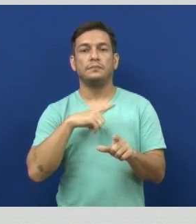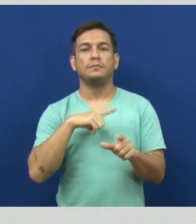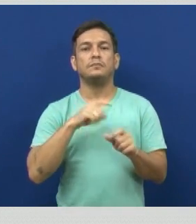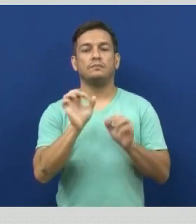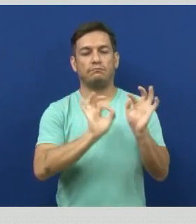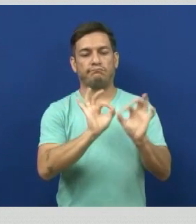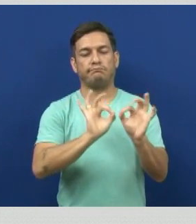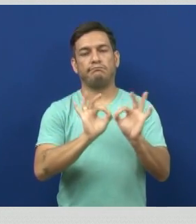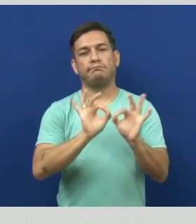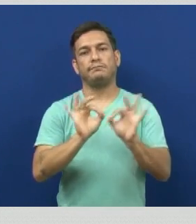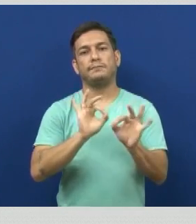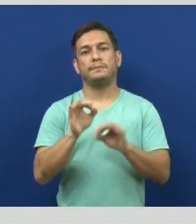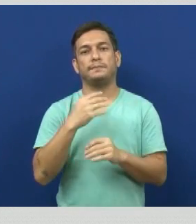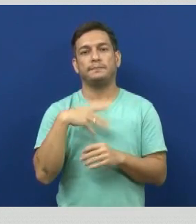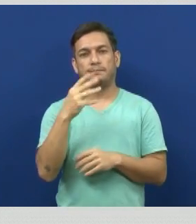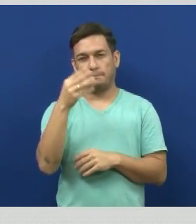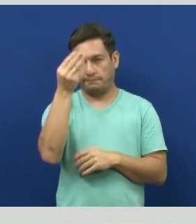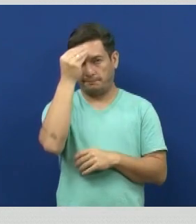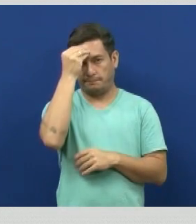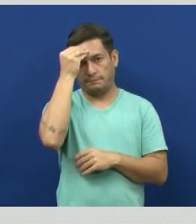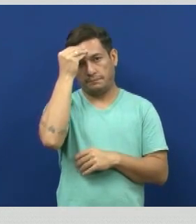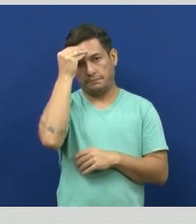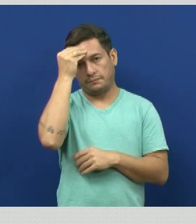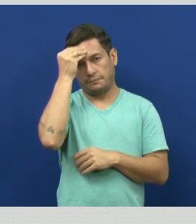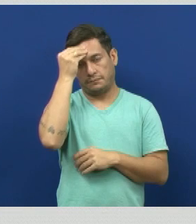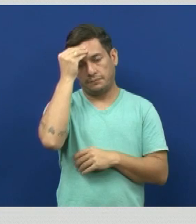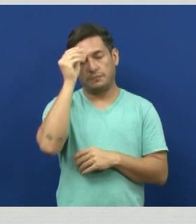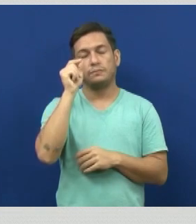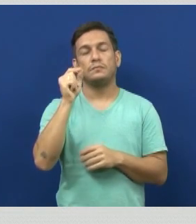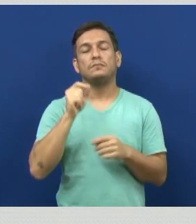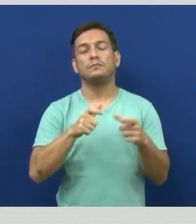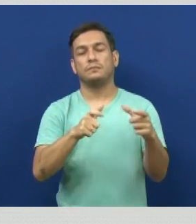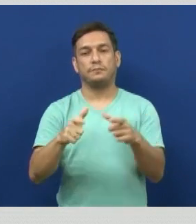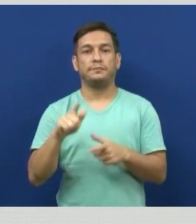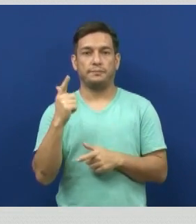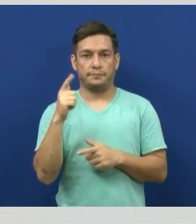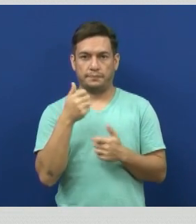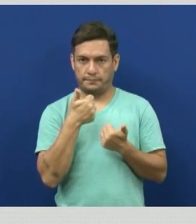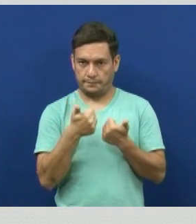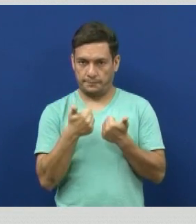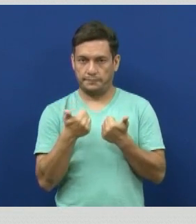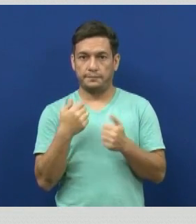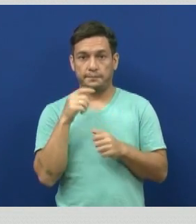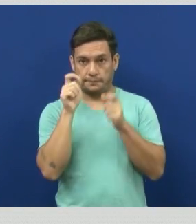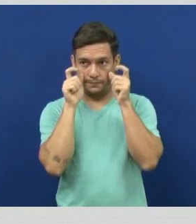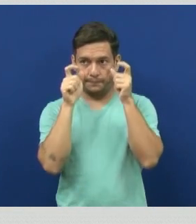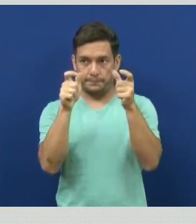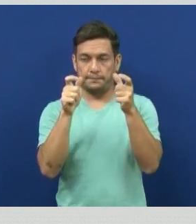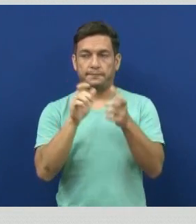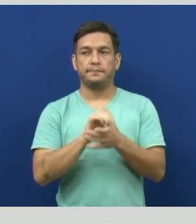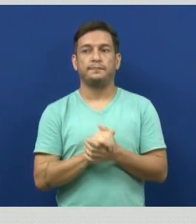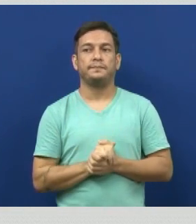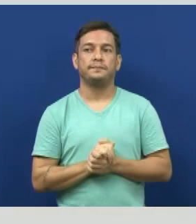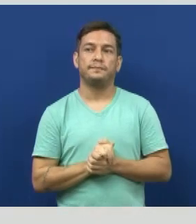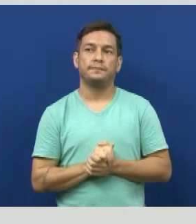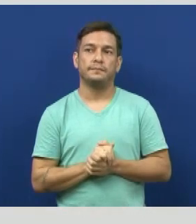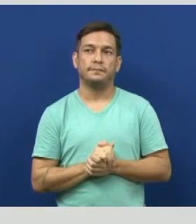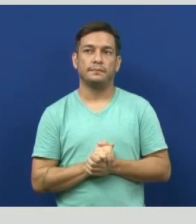um esqueminha para a gente memorizar essa questão de espaço geográfico, tudo bem? Vamos prestar bastante atenção.